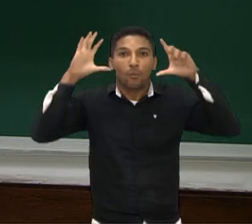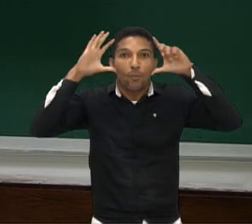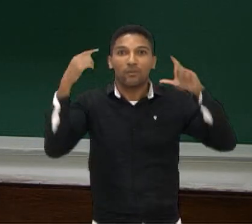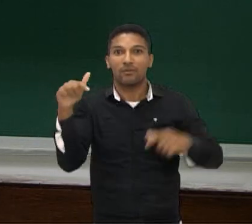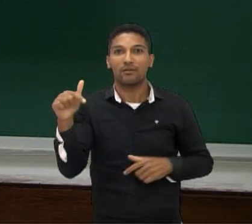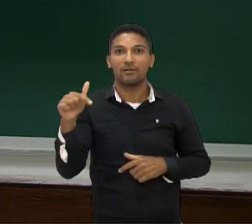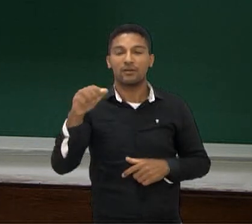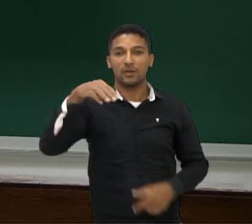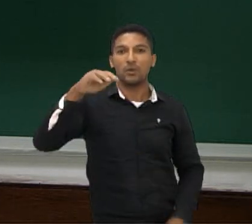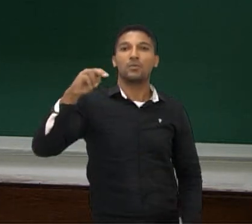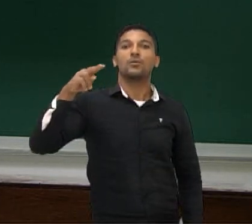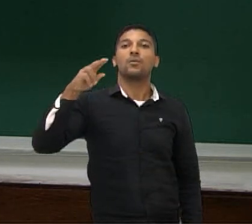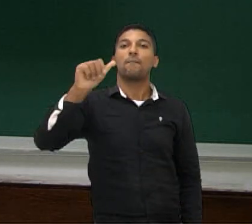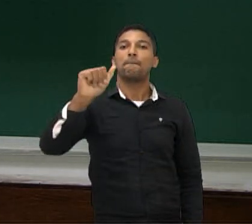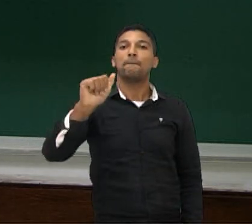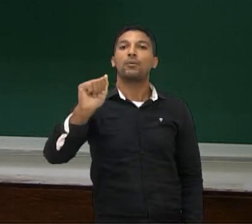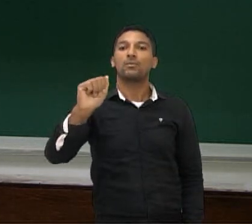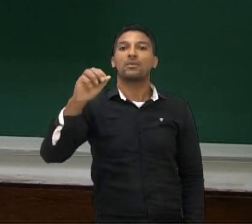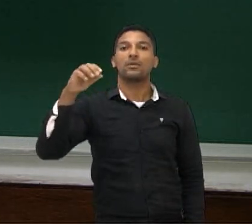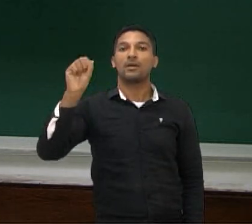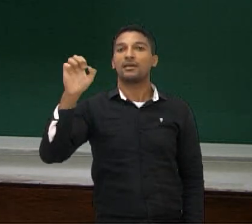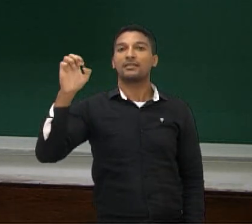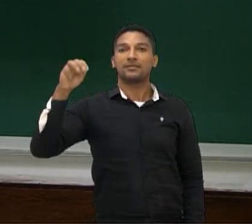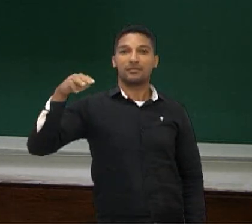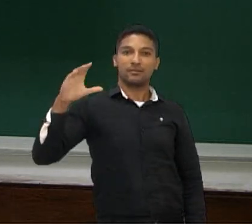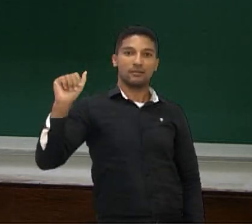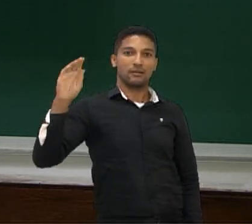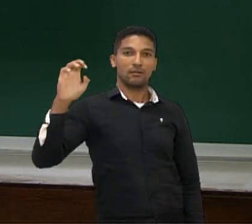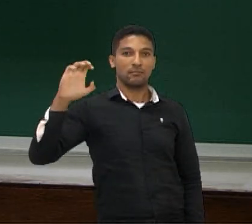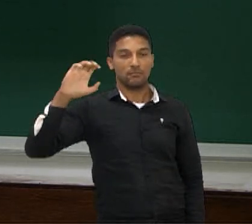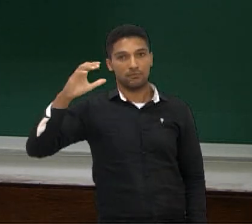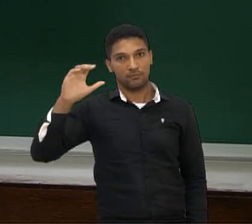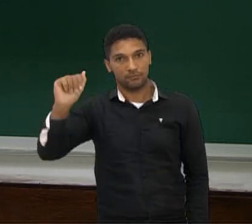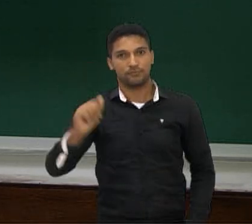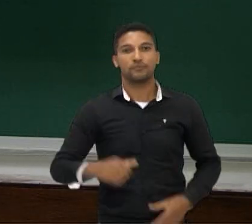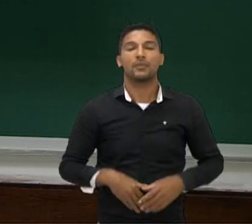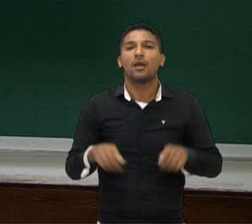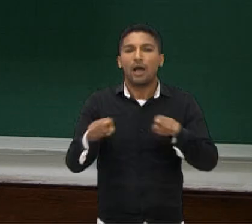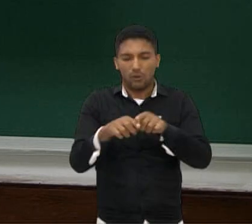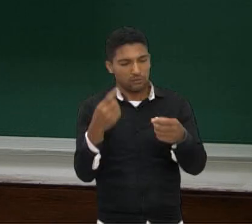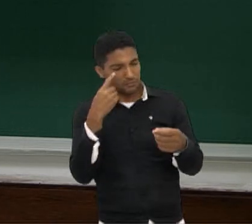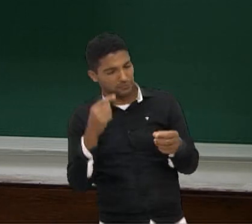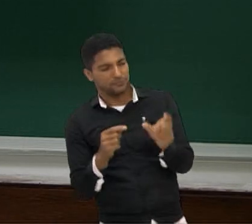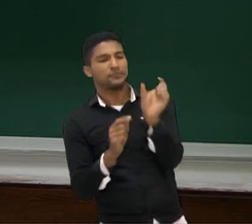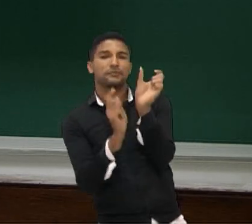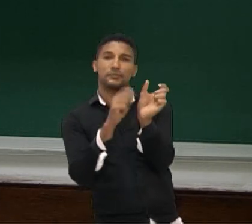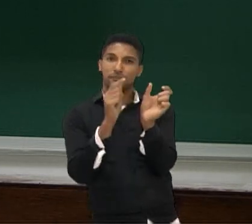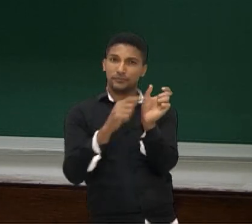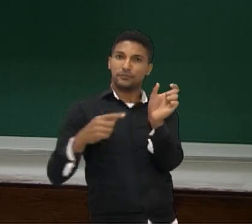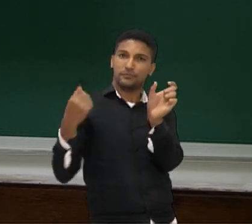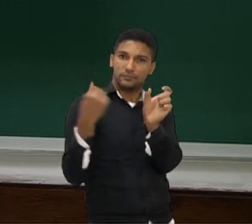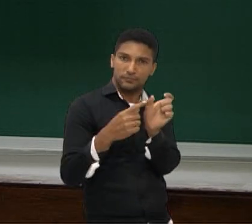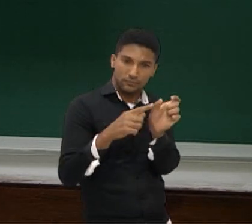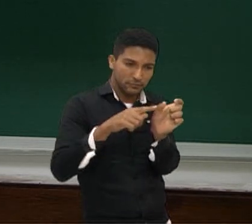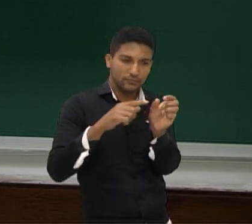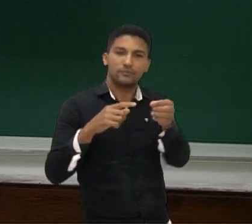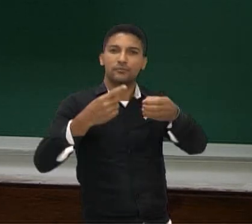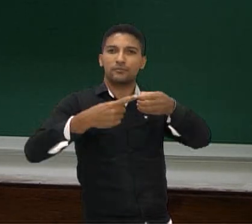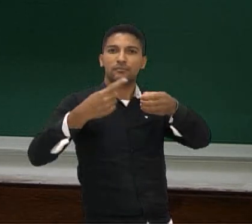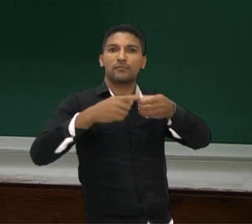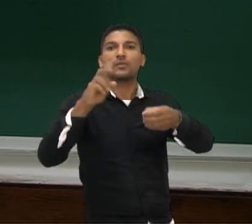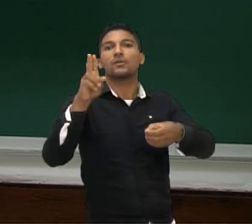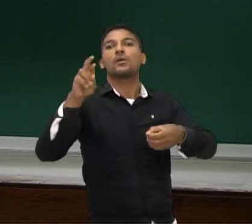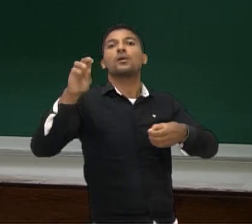em urbano, é cidade. A gente vai pensar em ruas, edifícios, carros,